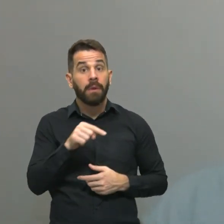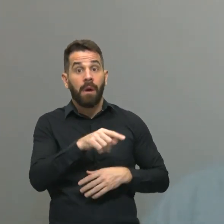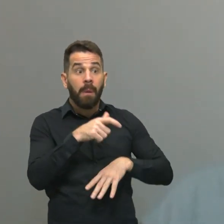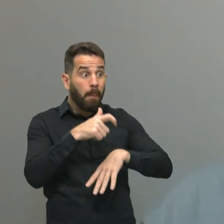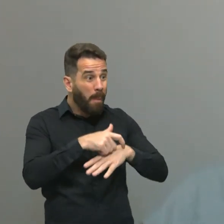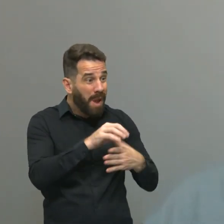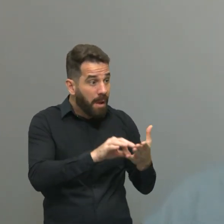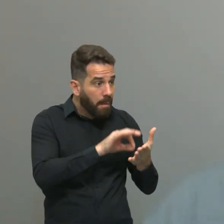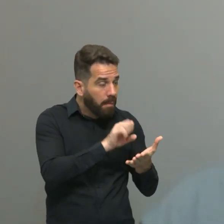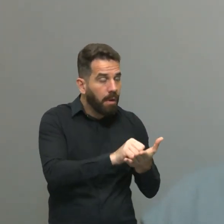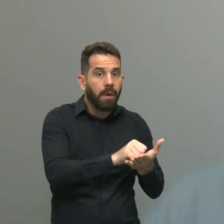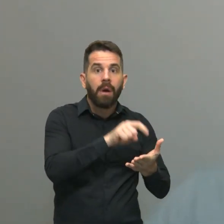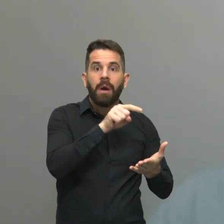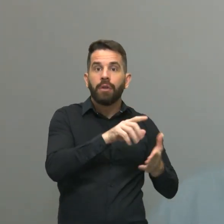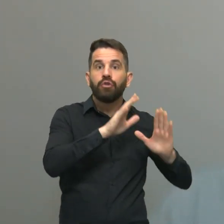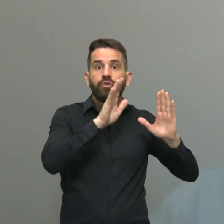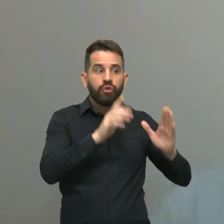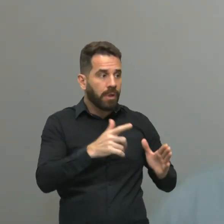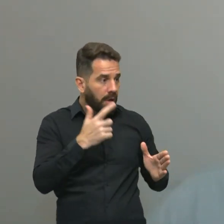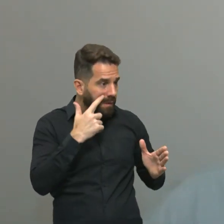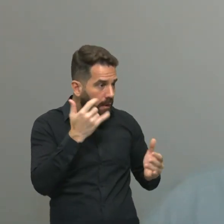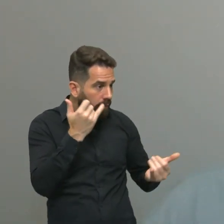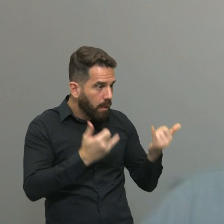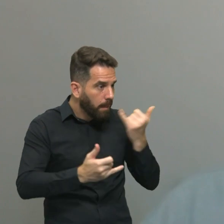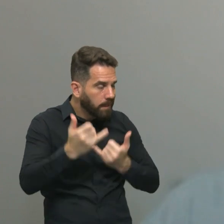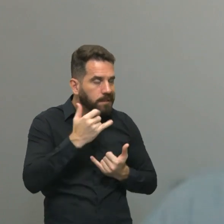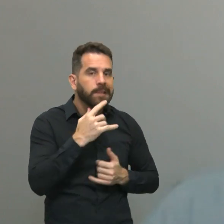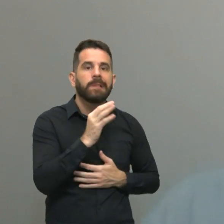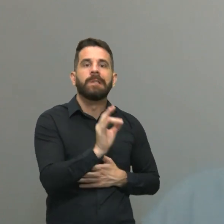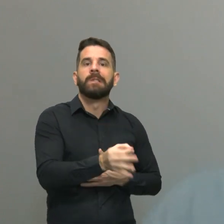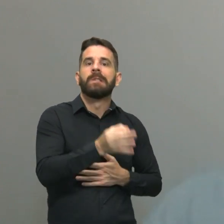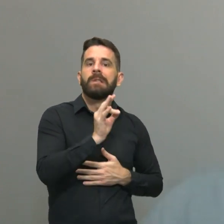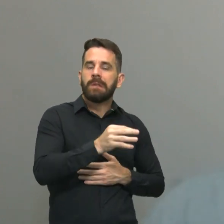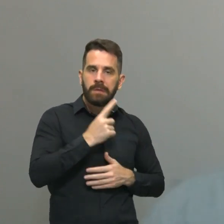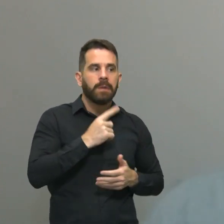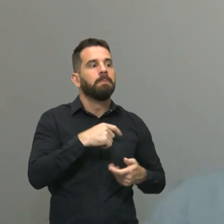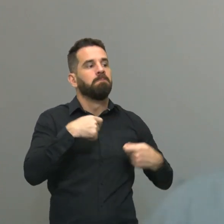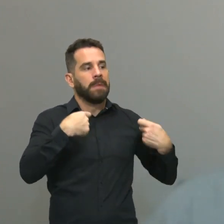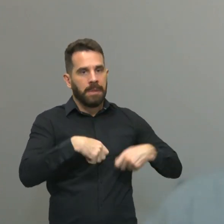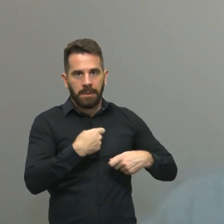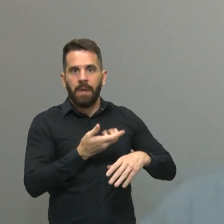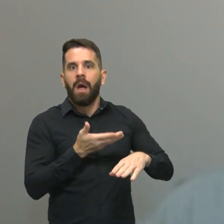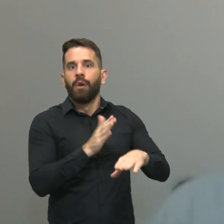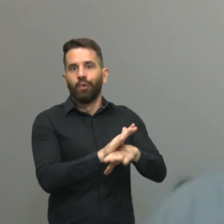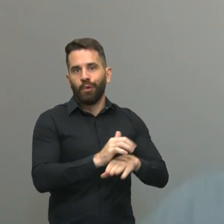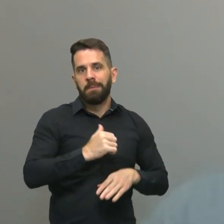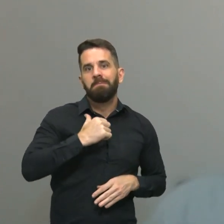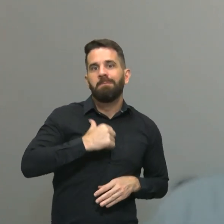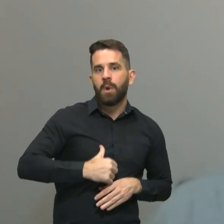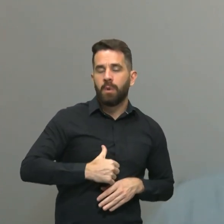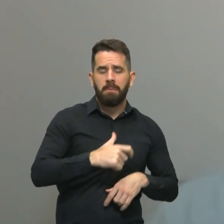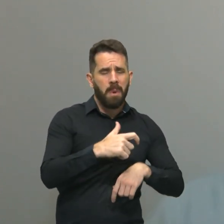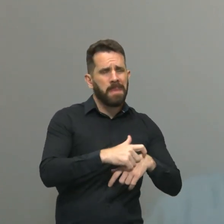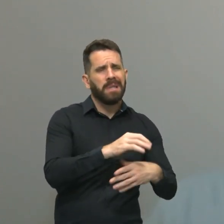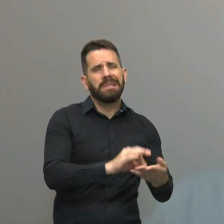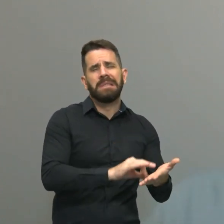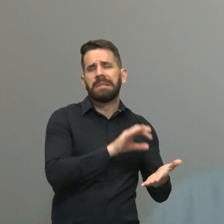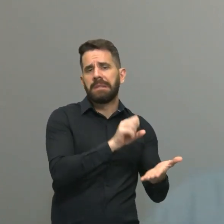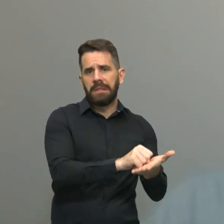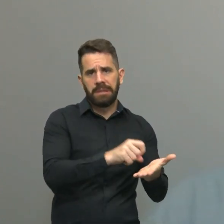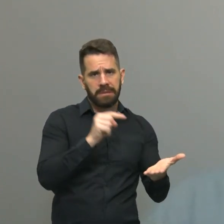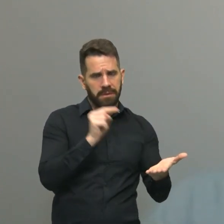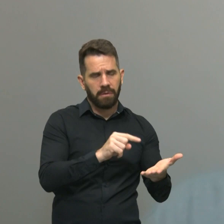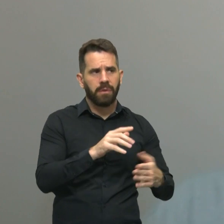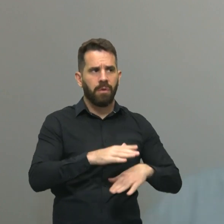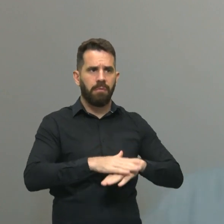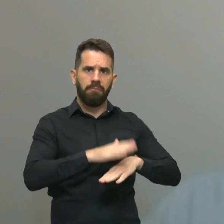estudante a partir da informação que ele já tem no ingresso desse estudante. Daí, então, fica tudo mais fácil